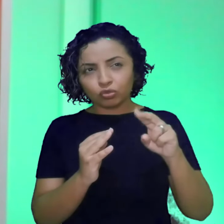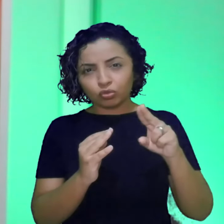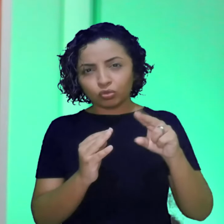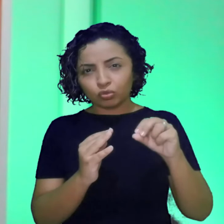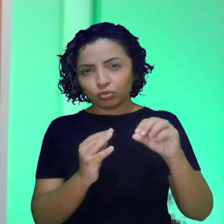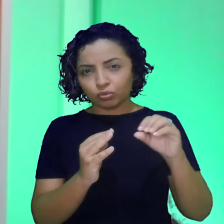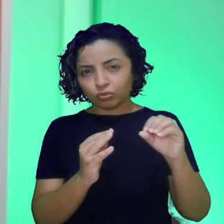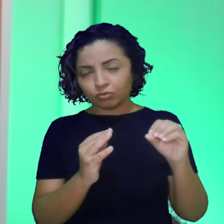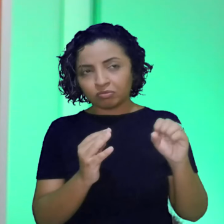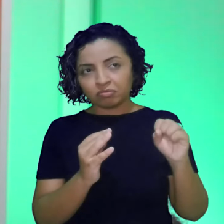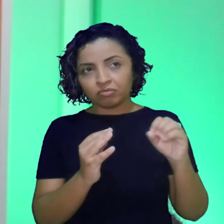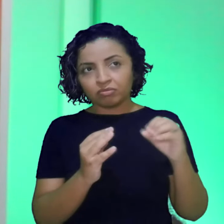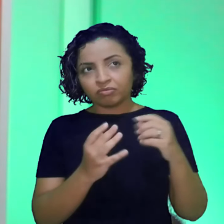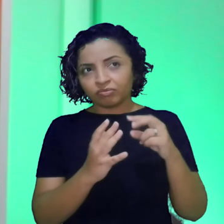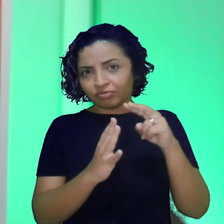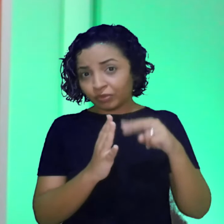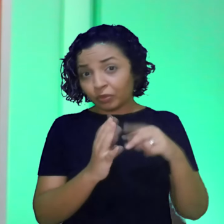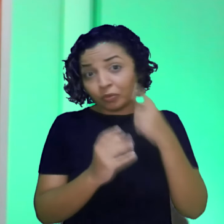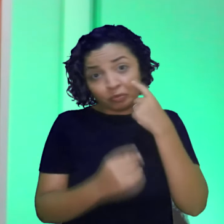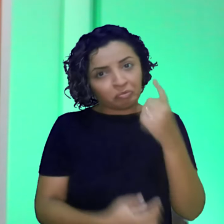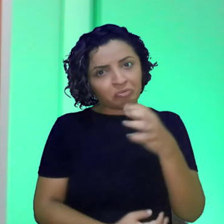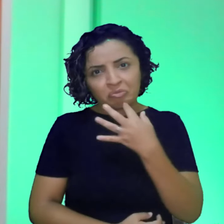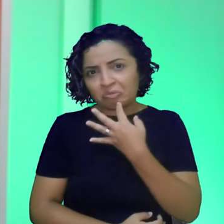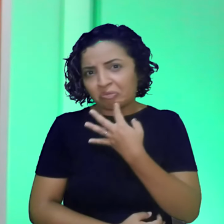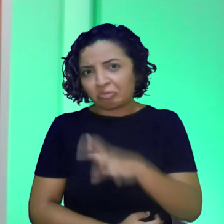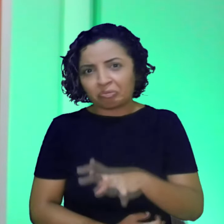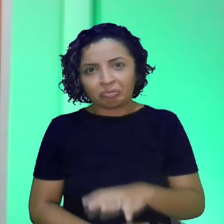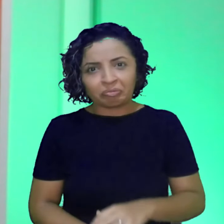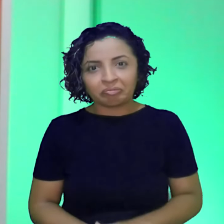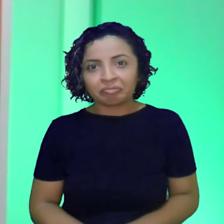É um... também vou dar uma conferida aqui, eu não conheço.